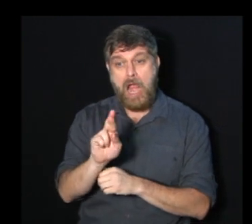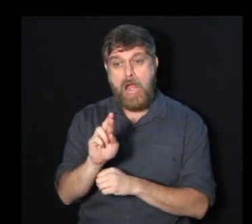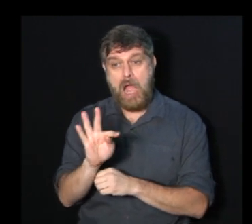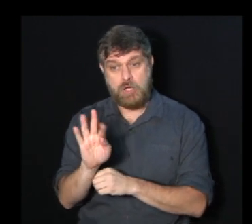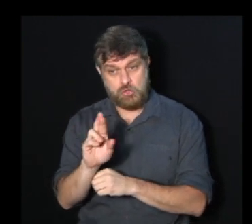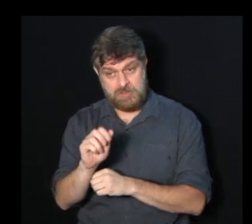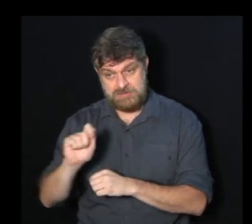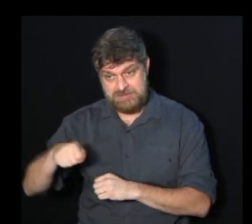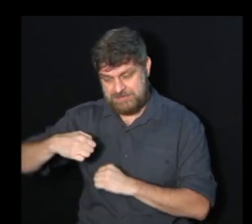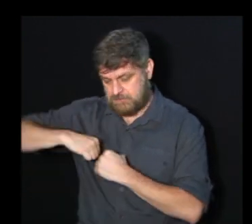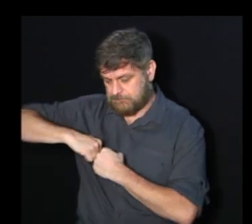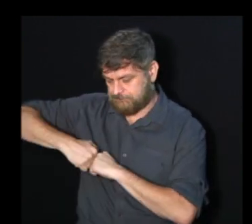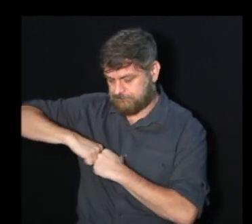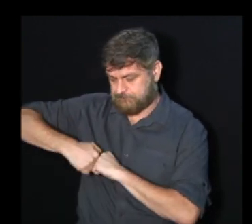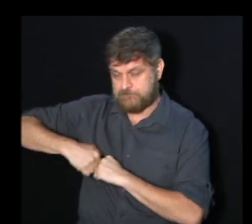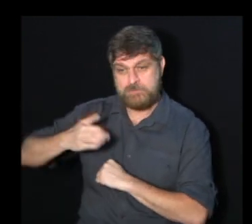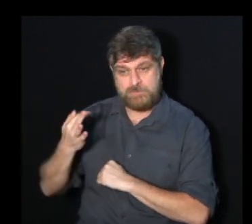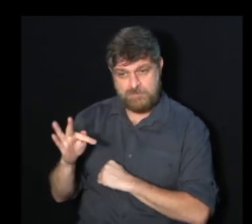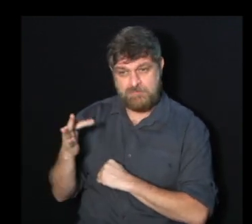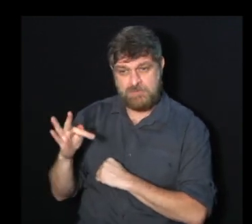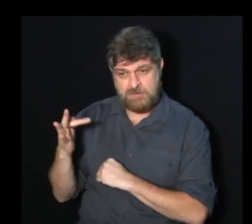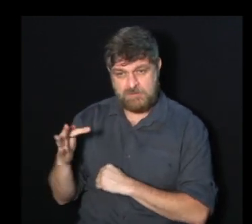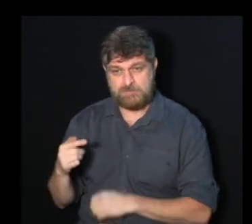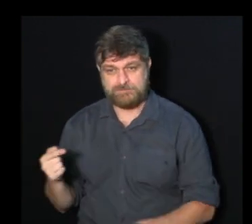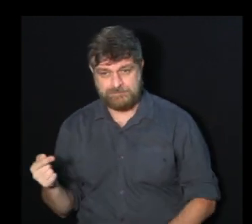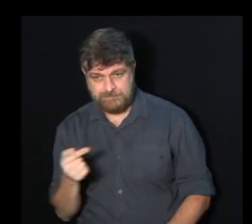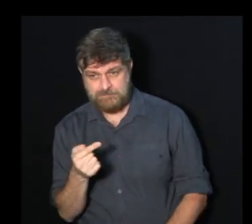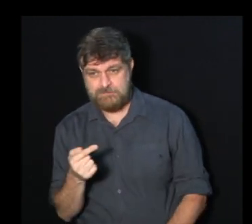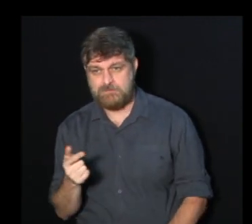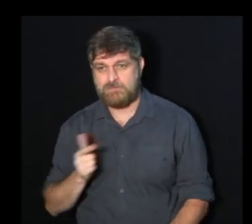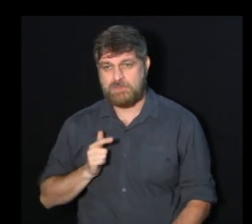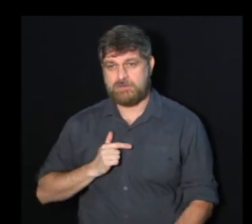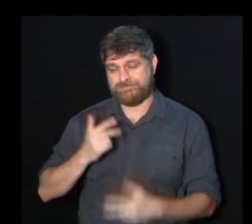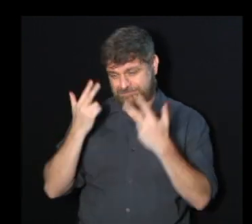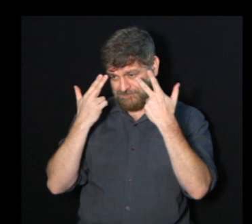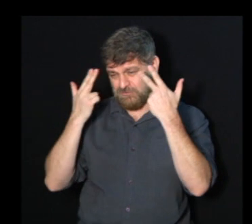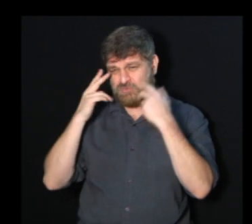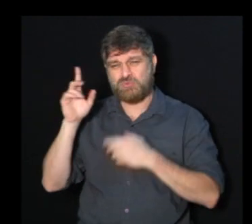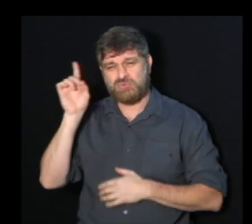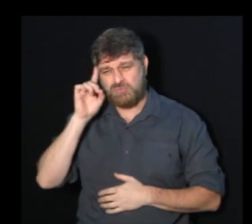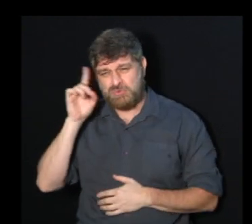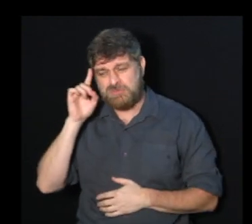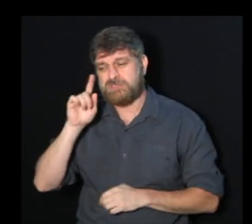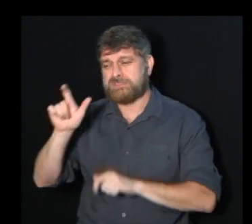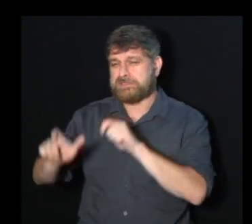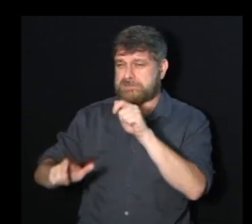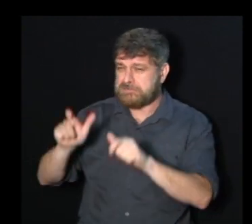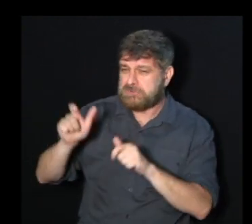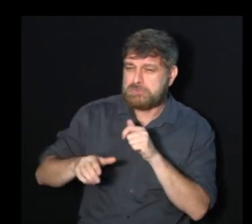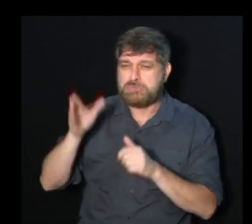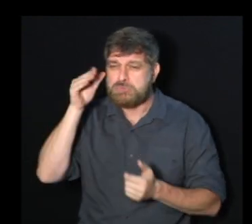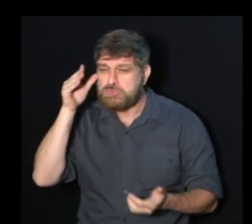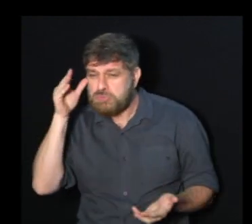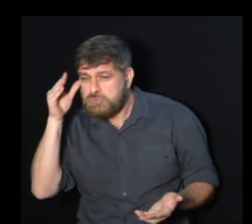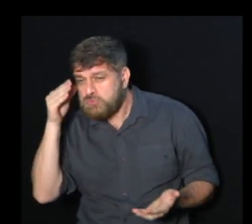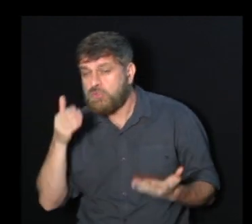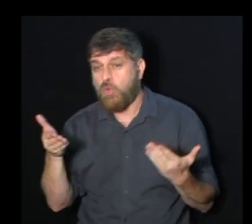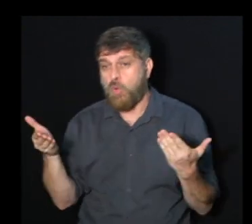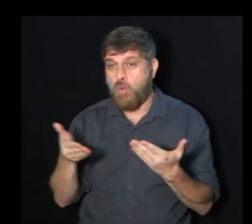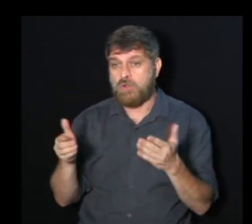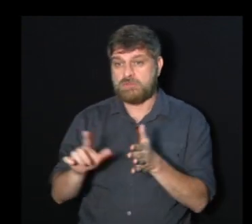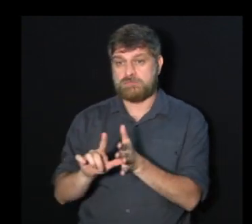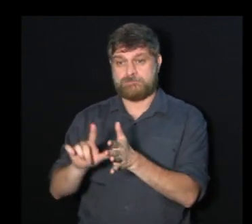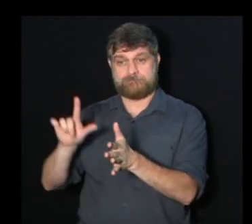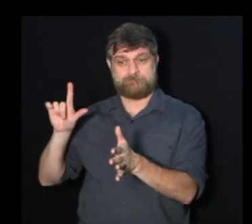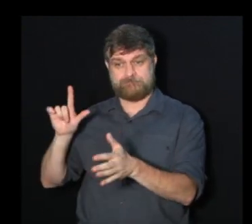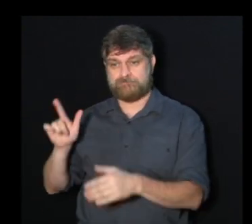porque é um tema que está mais comum aí no dia a dia. Hoje, antigamente,